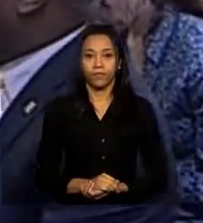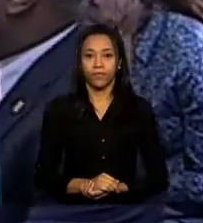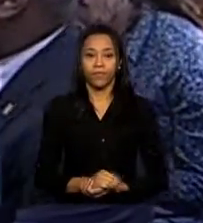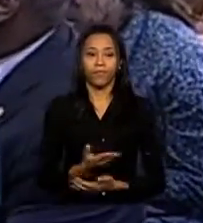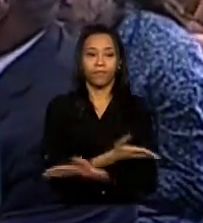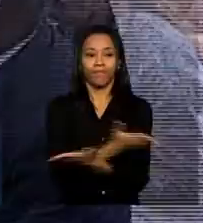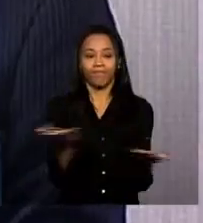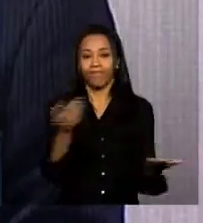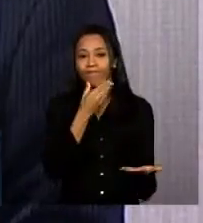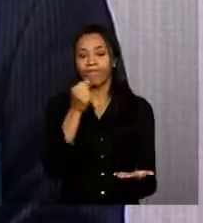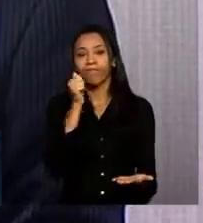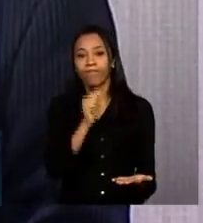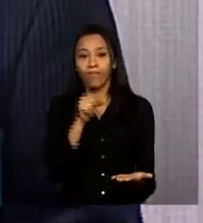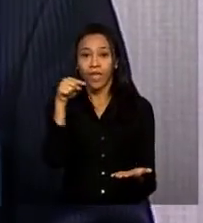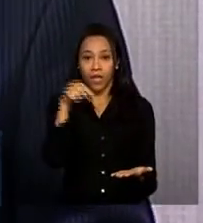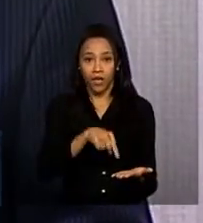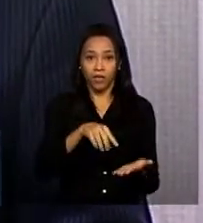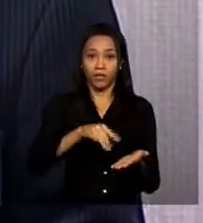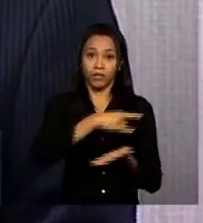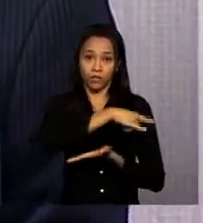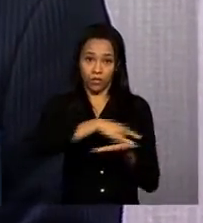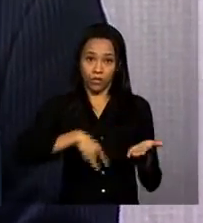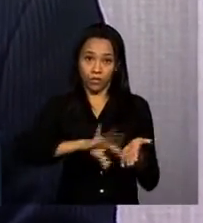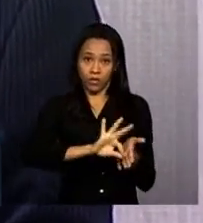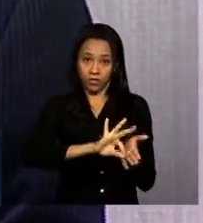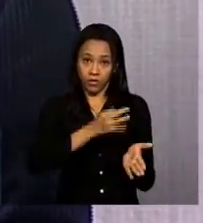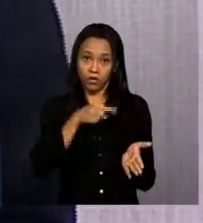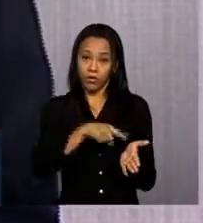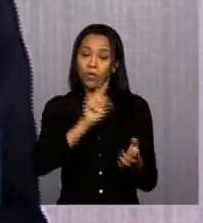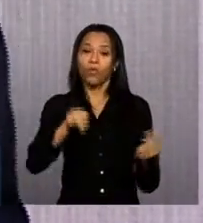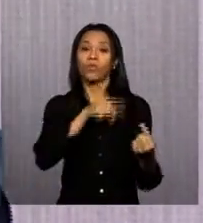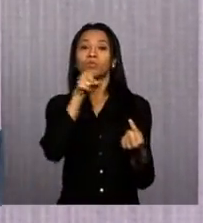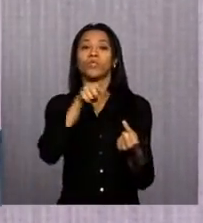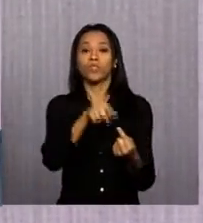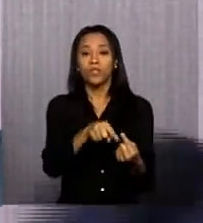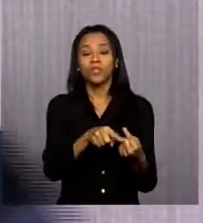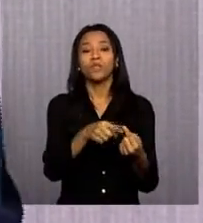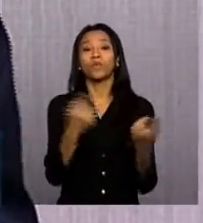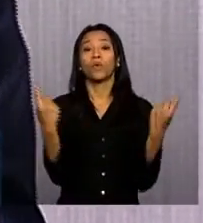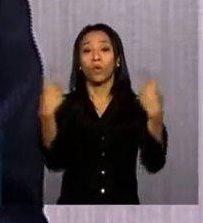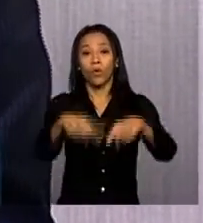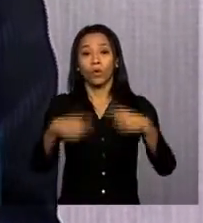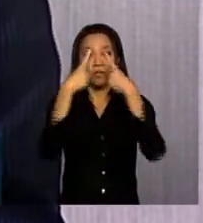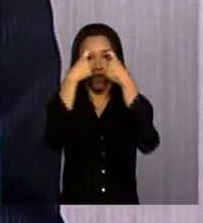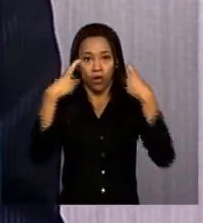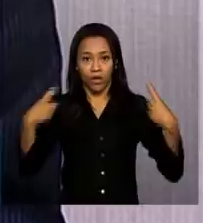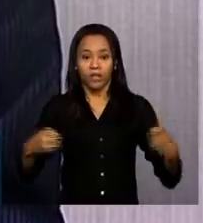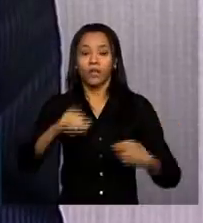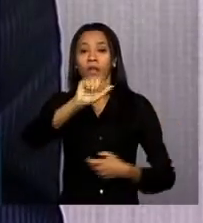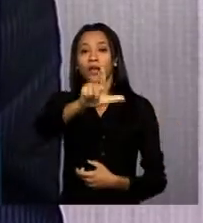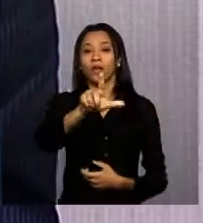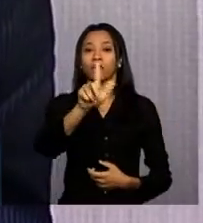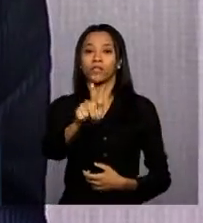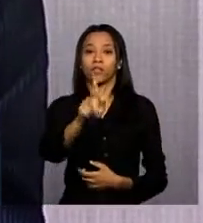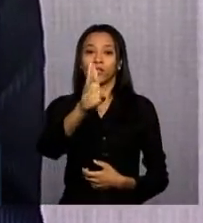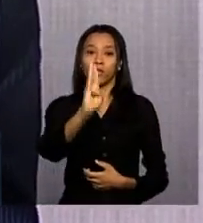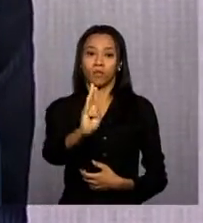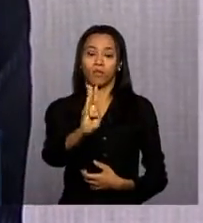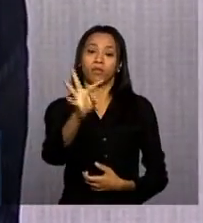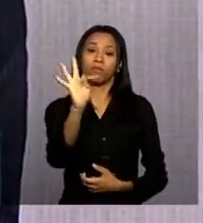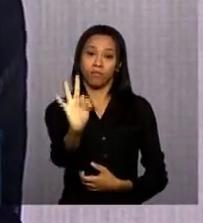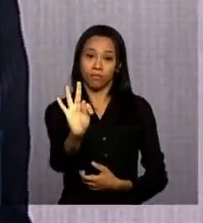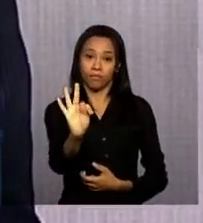Senhoras e senhores, esta portaria interministerial de enfrentamento à violência contra lésbicas, gays, bissexuais, travestis